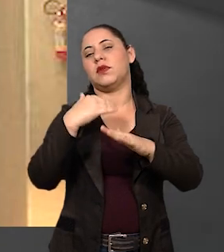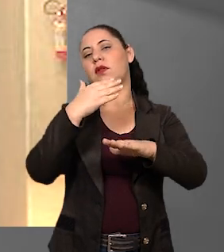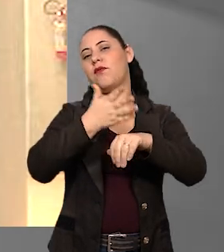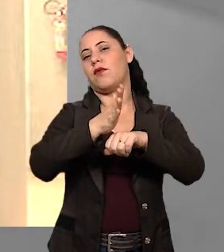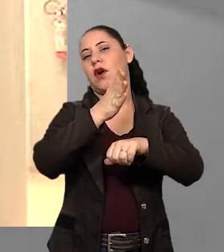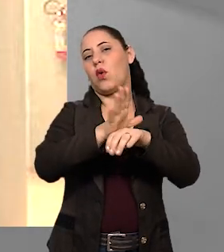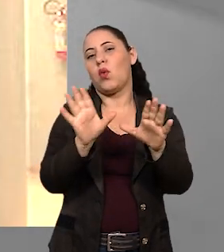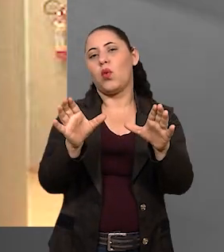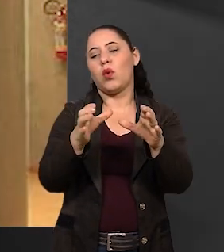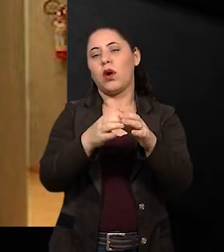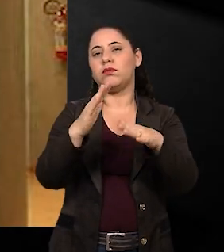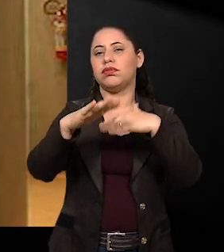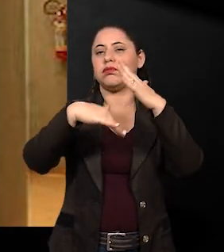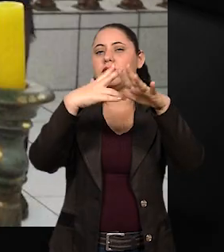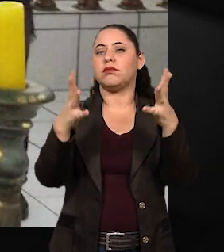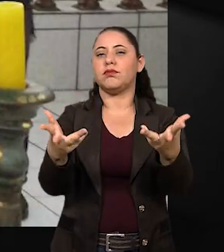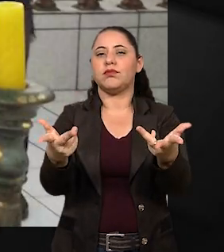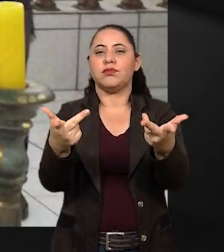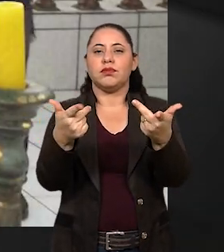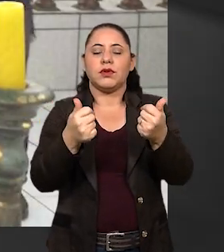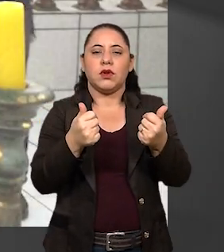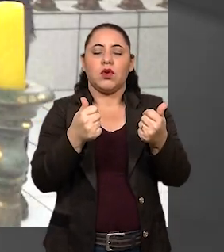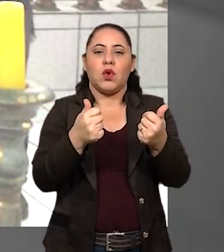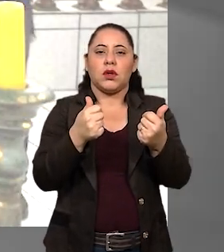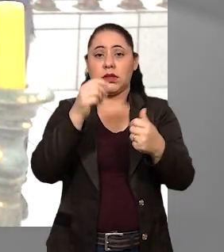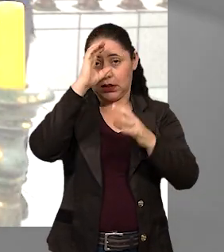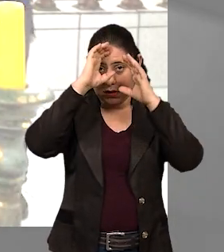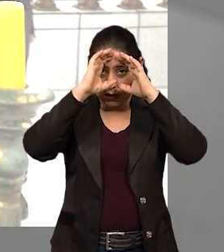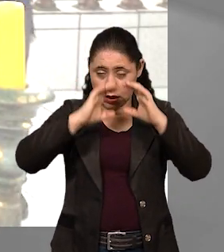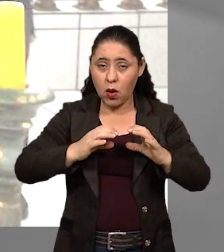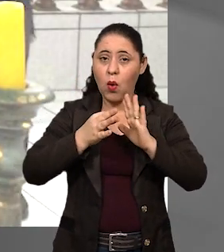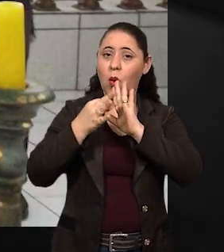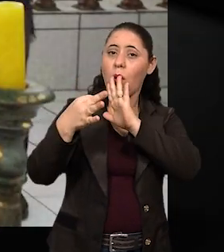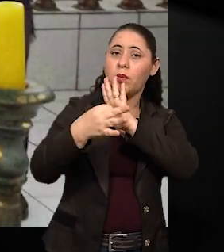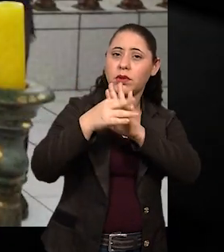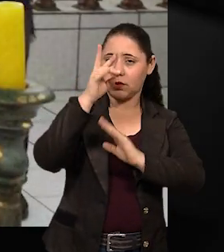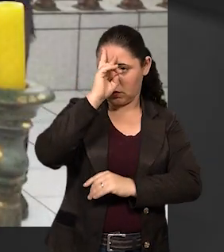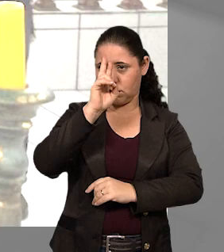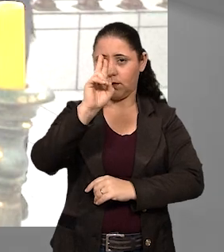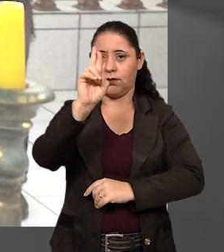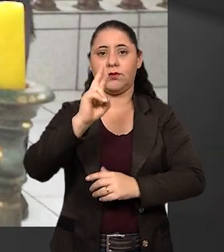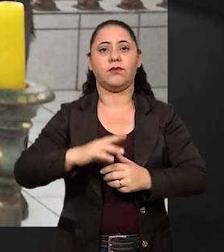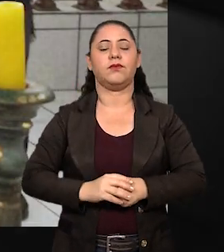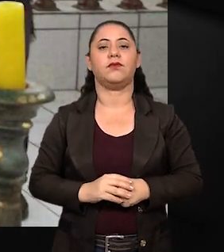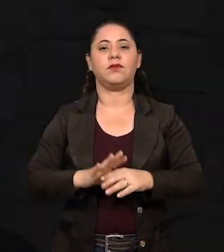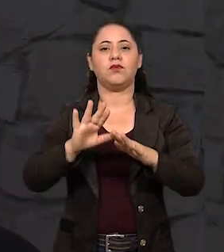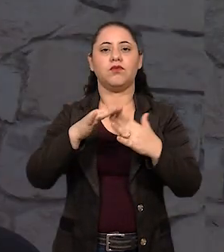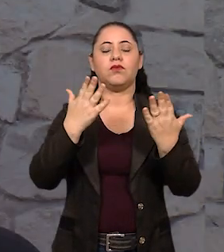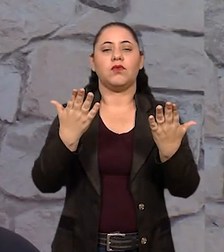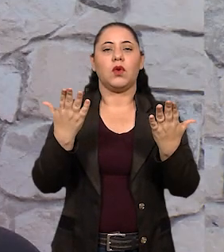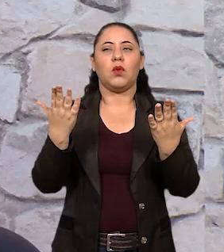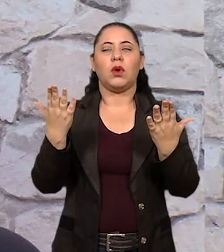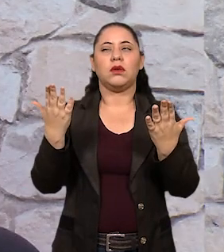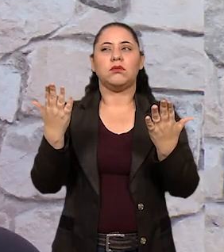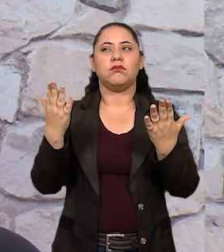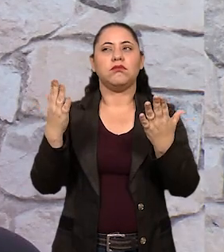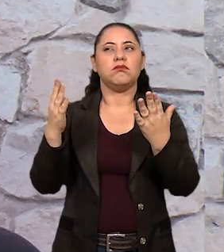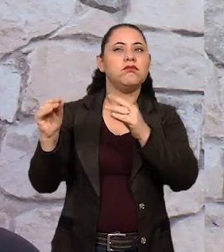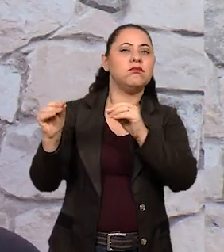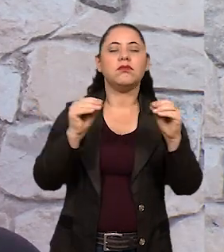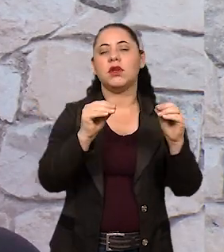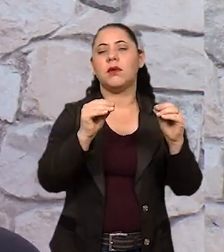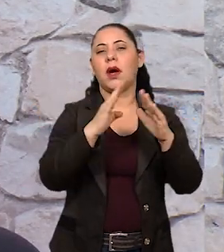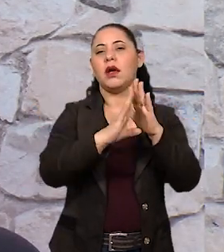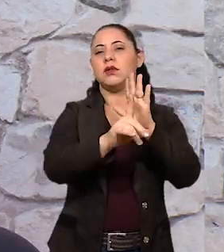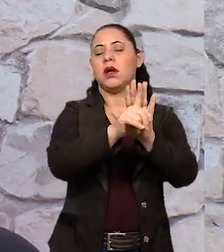habilidades em seus integrantes, formando cidadãos formadores de opinião e líderes. Quando eu vim para casa, eu já